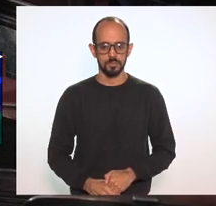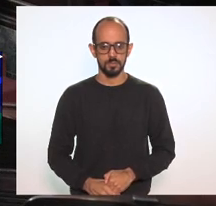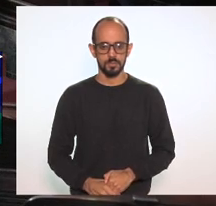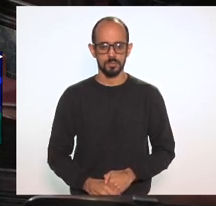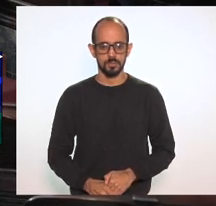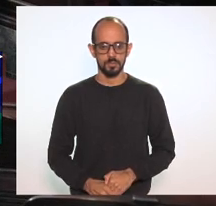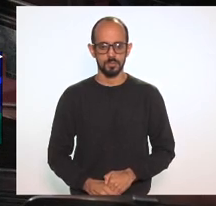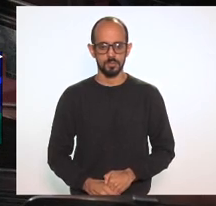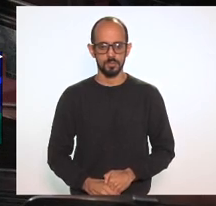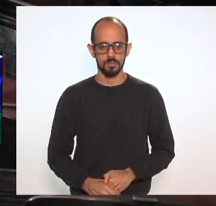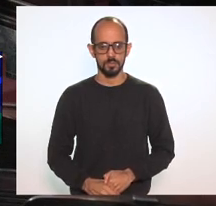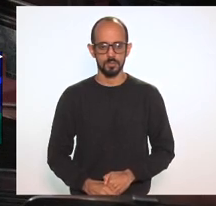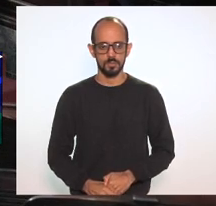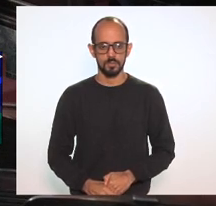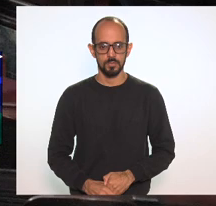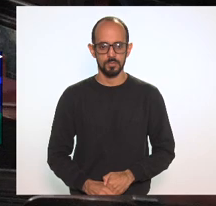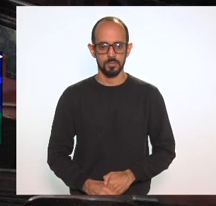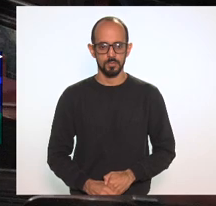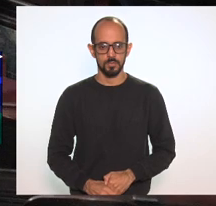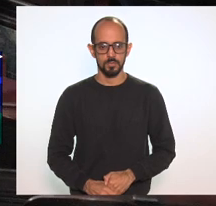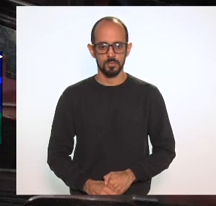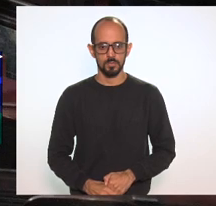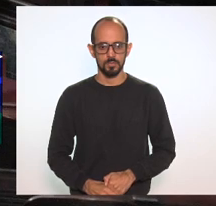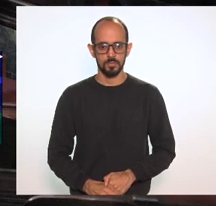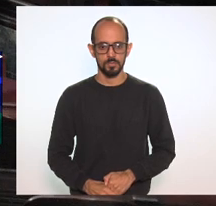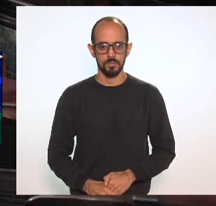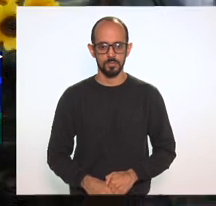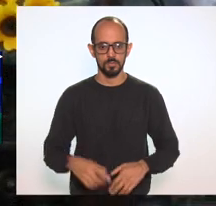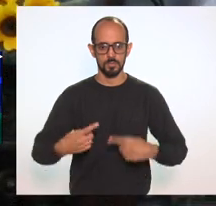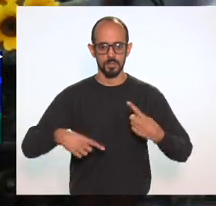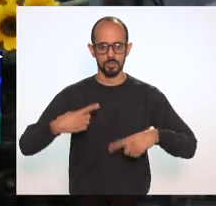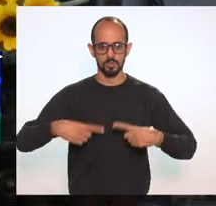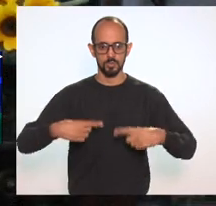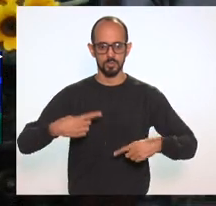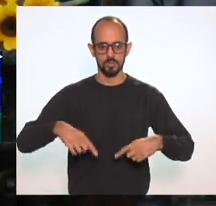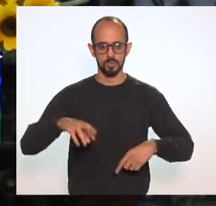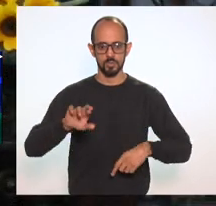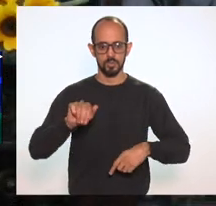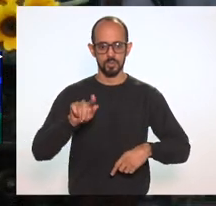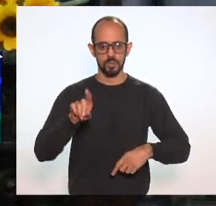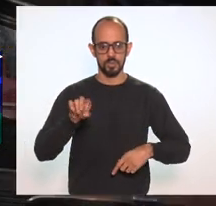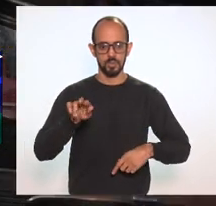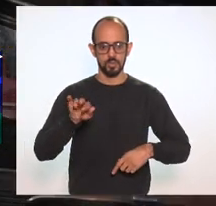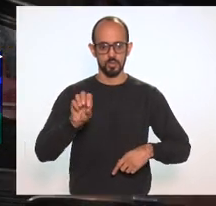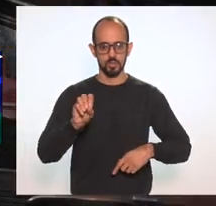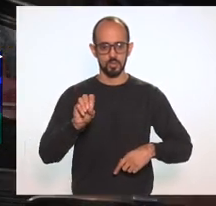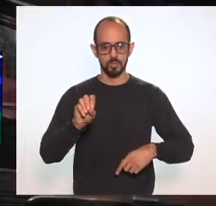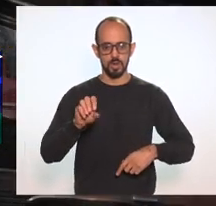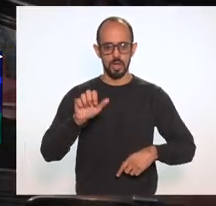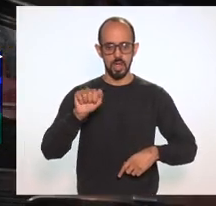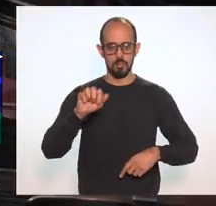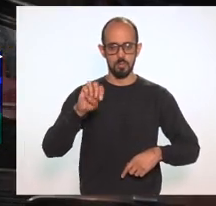E aí e para de curtir Deputado Rodrigo Amorim